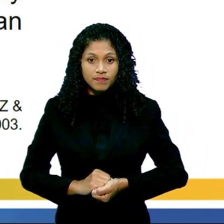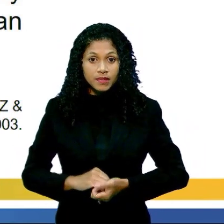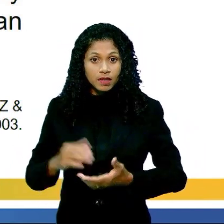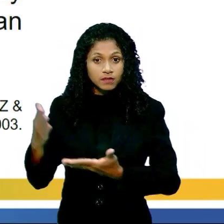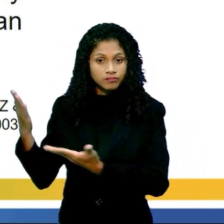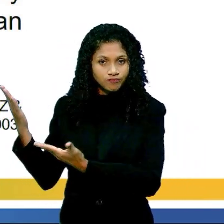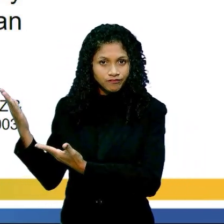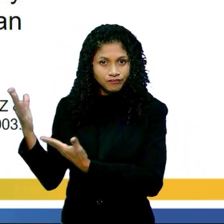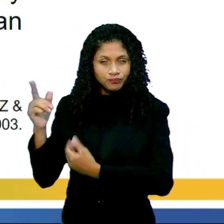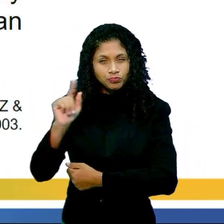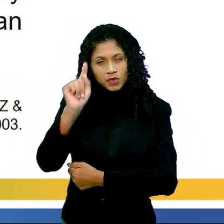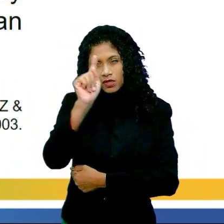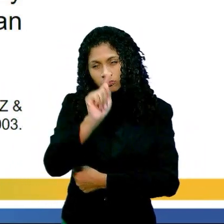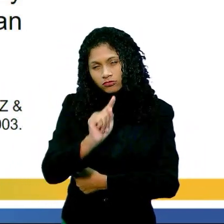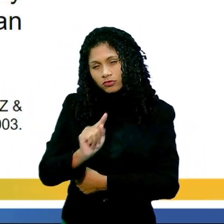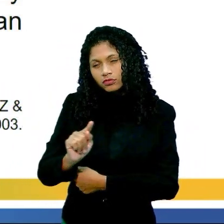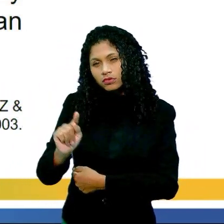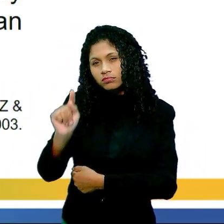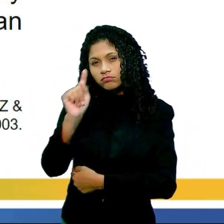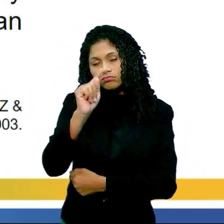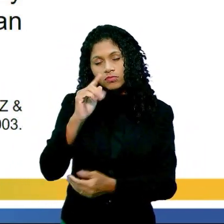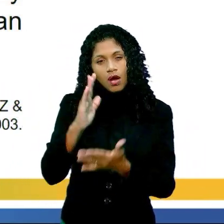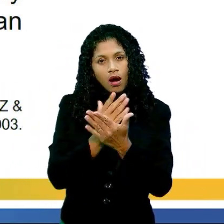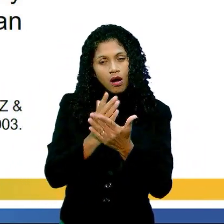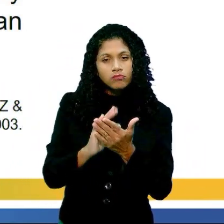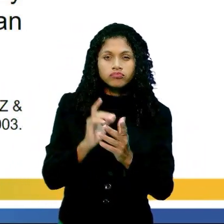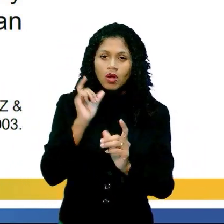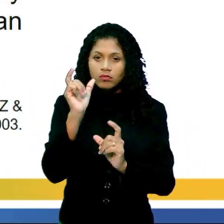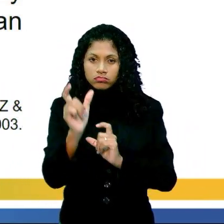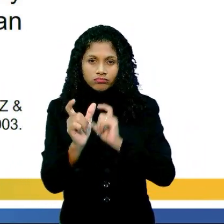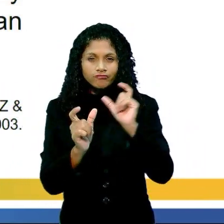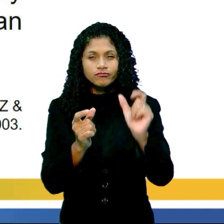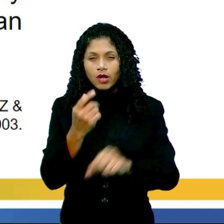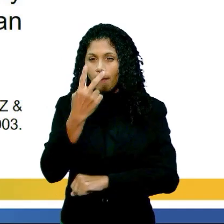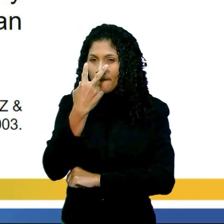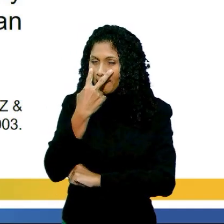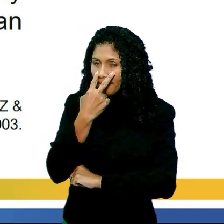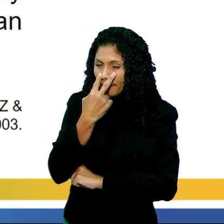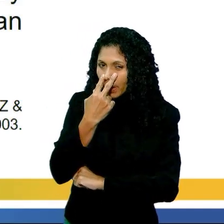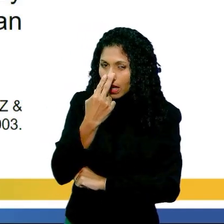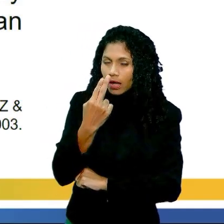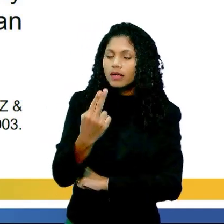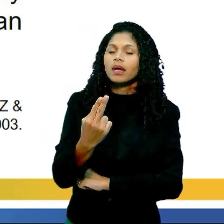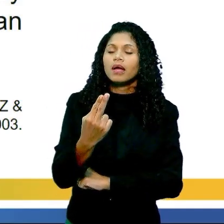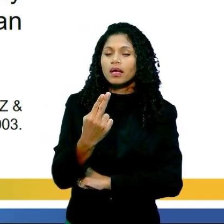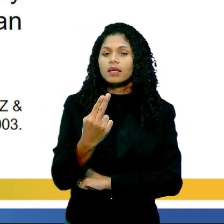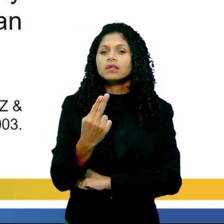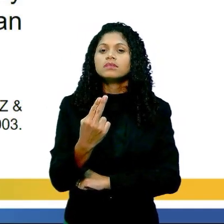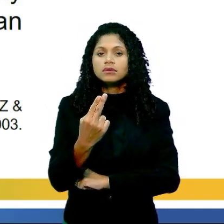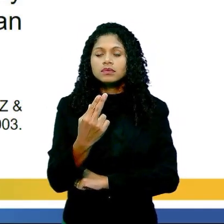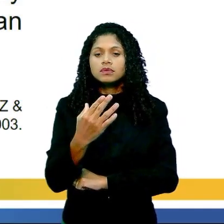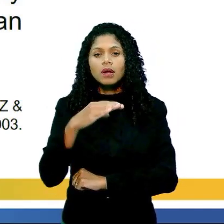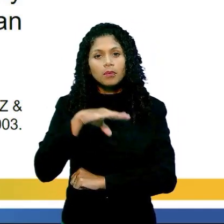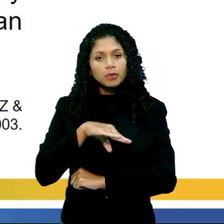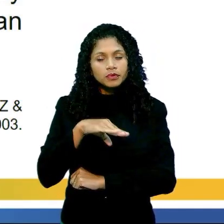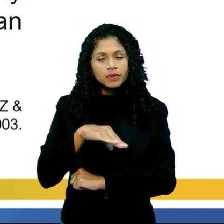Aí eu acabei circulando algumas palavrinhas que muito provavelmente vocês aí em casa também conhecem, ok?